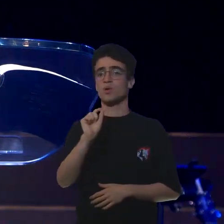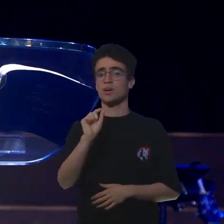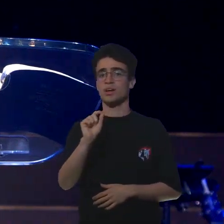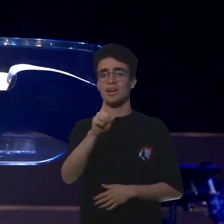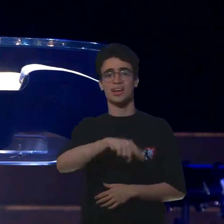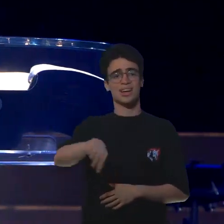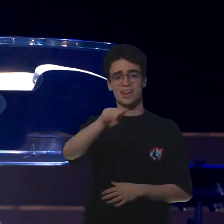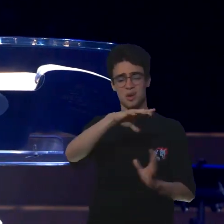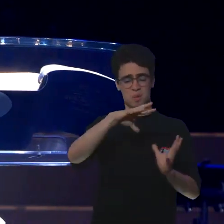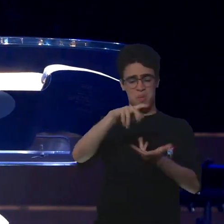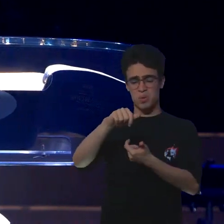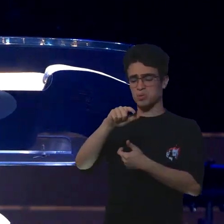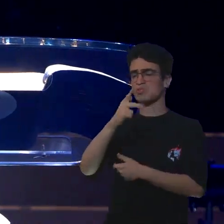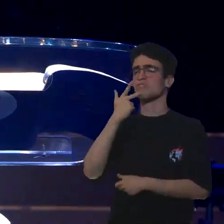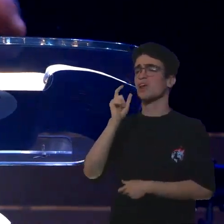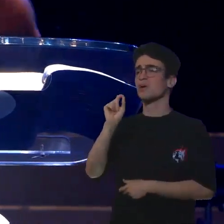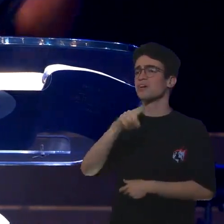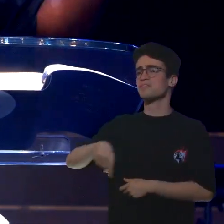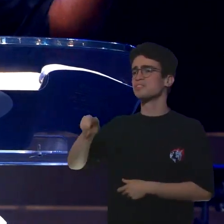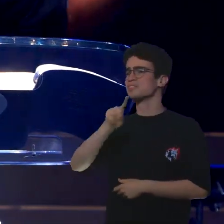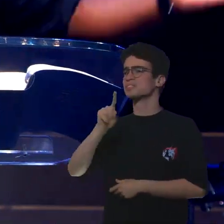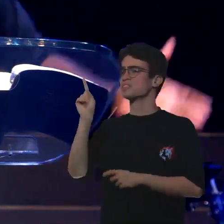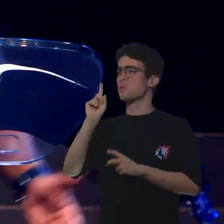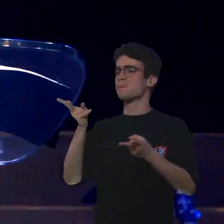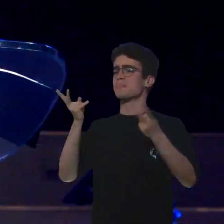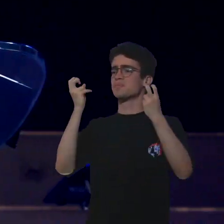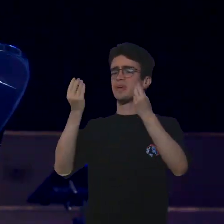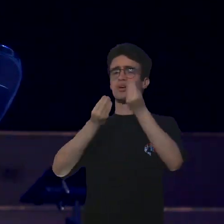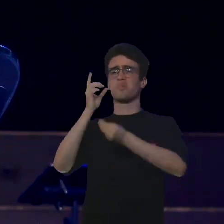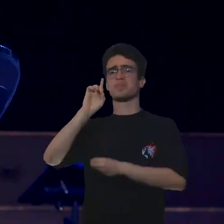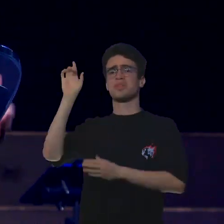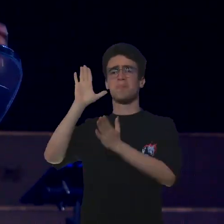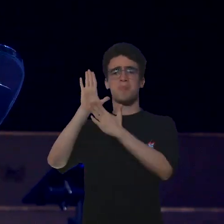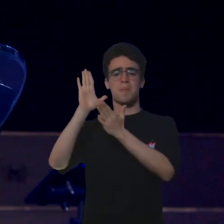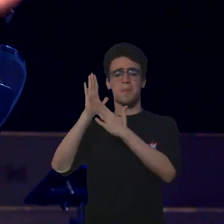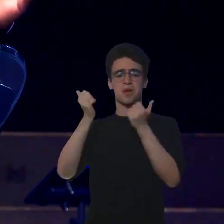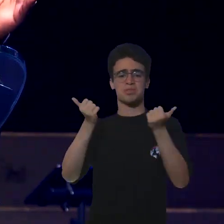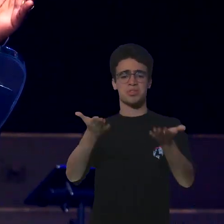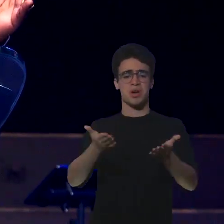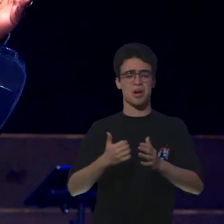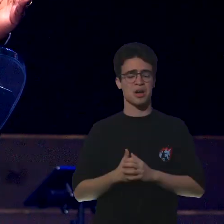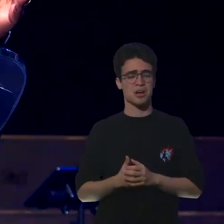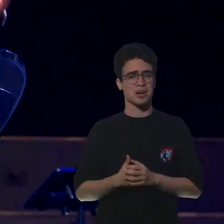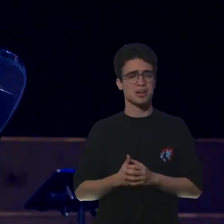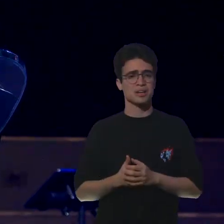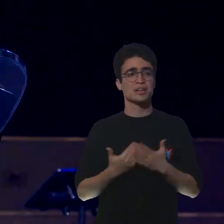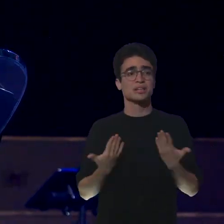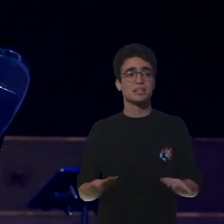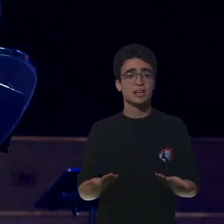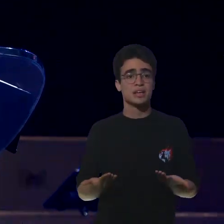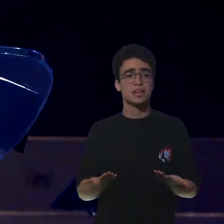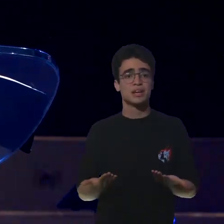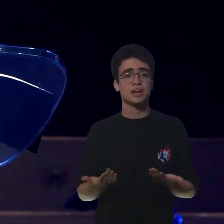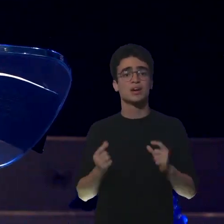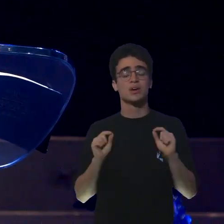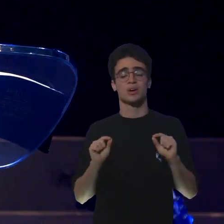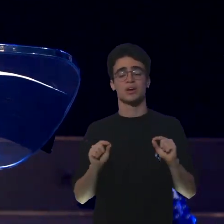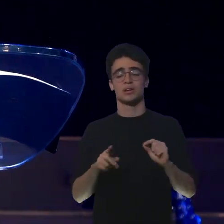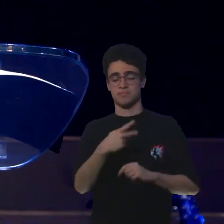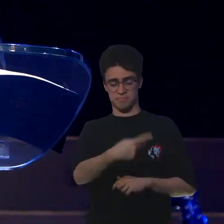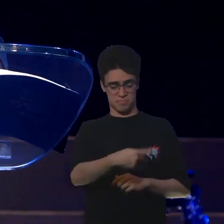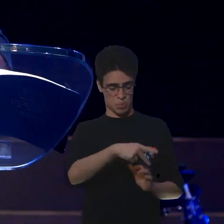você não consiga enxergar qual é o propósito de Deus para a sua vida. O maior intuito dele é que seus planos